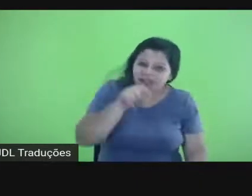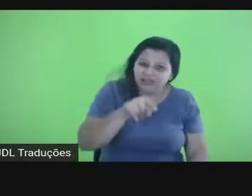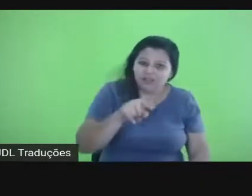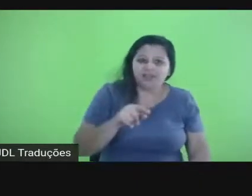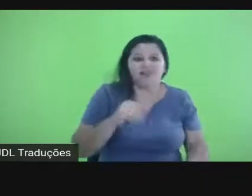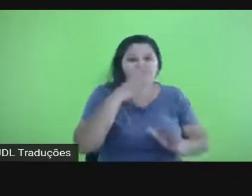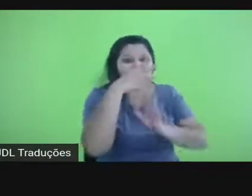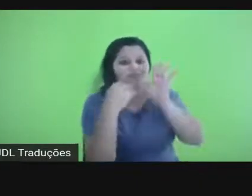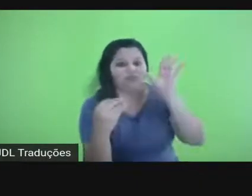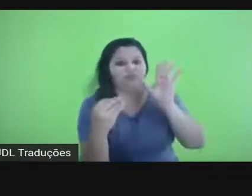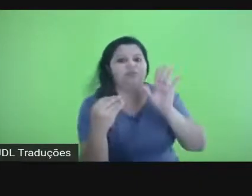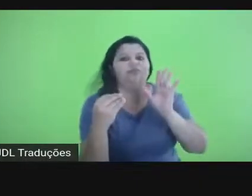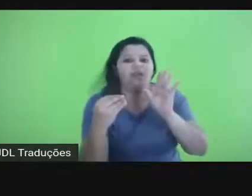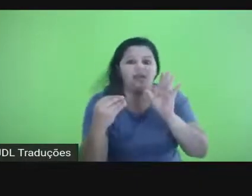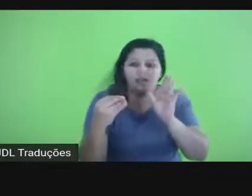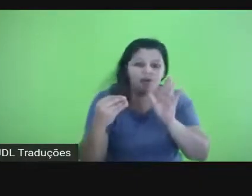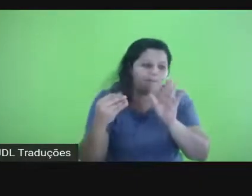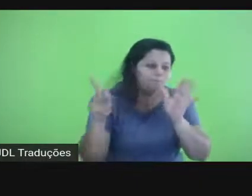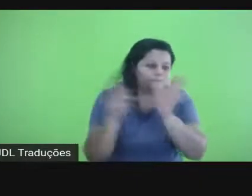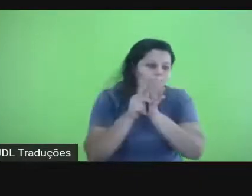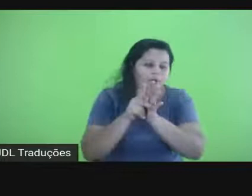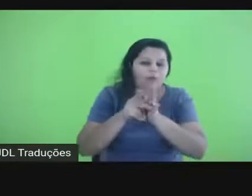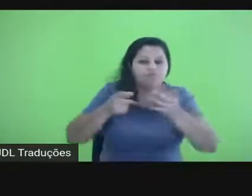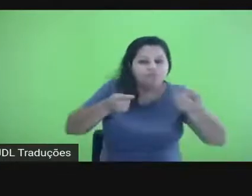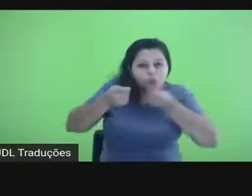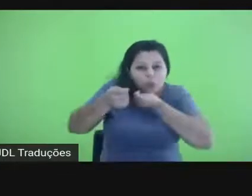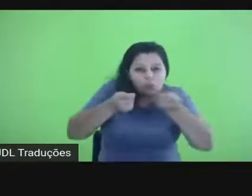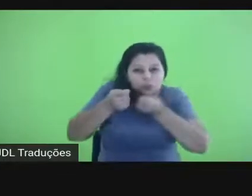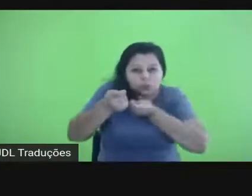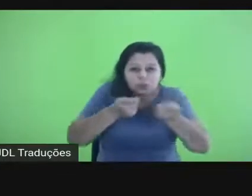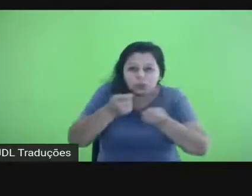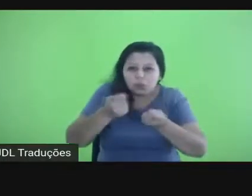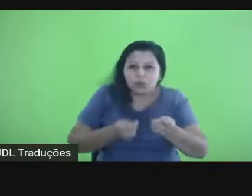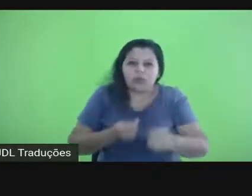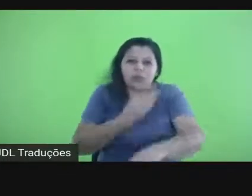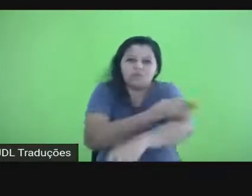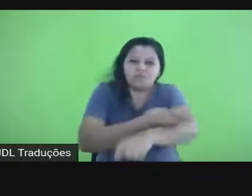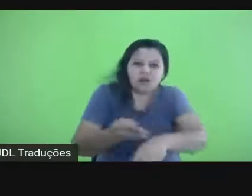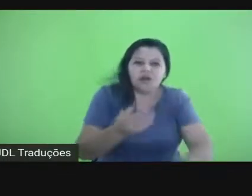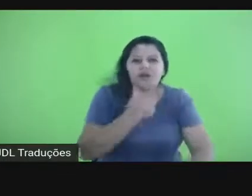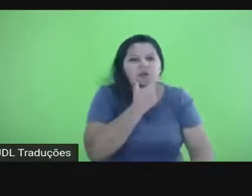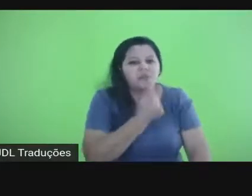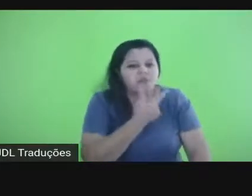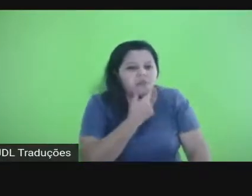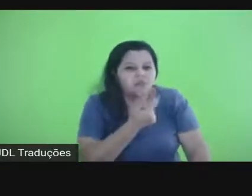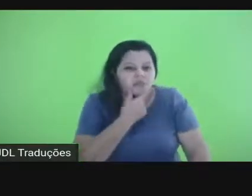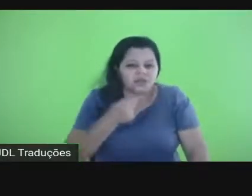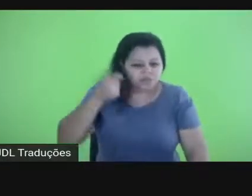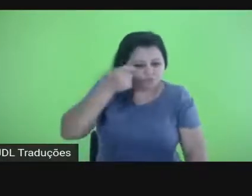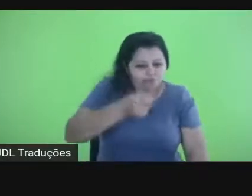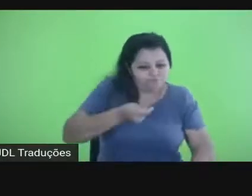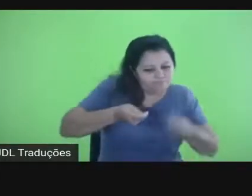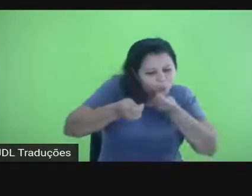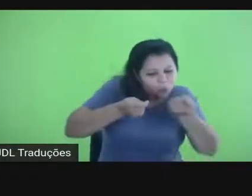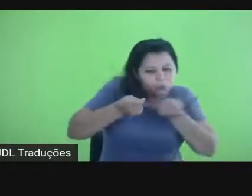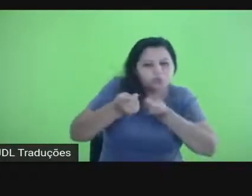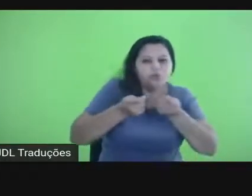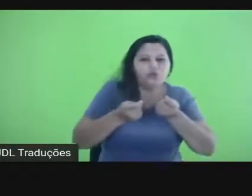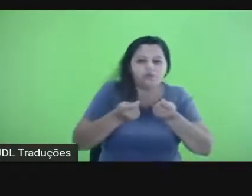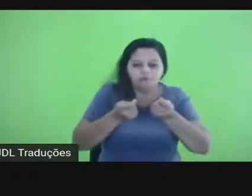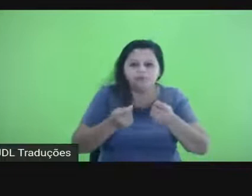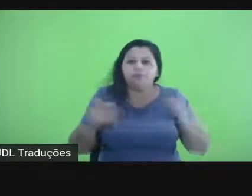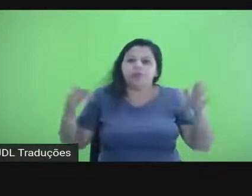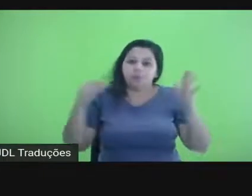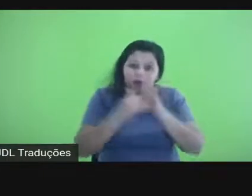dos conflitos, da supremacia branca, masculina e elitizada nos espaços da cidade. E por último, para concluir, eu